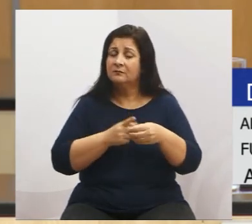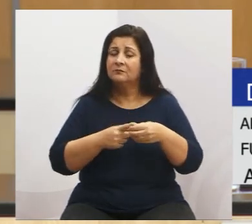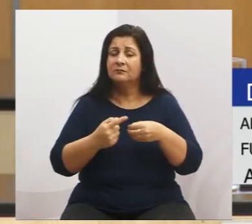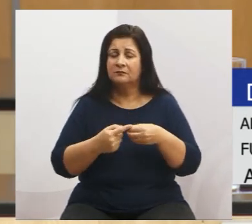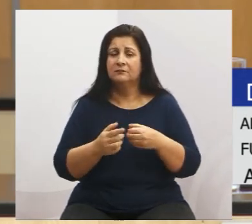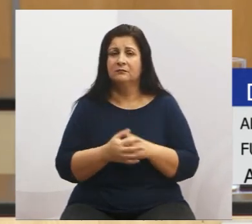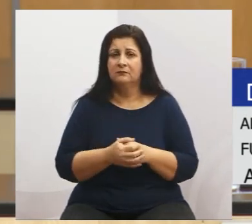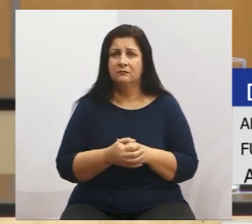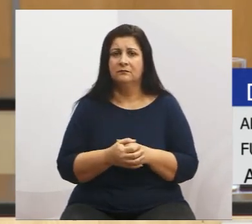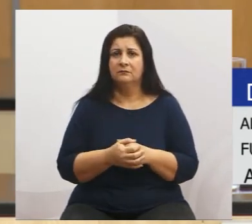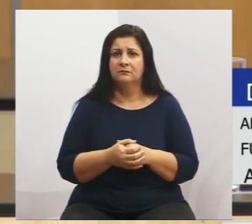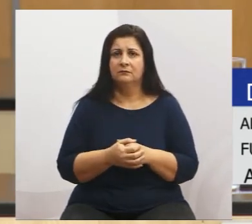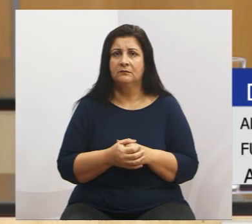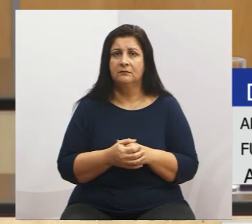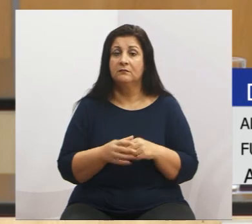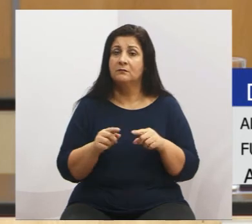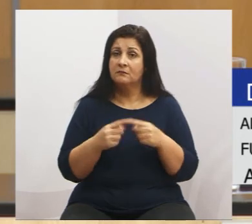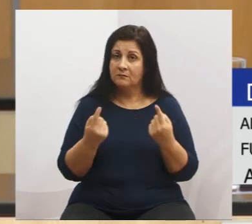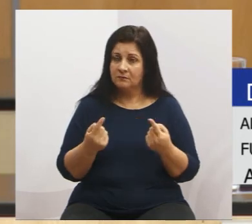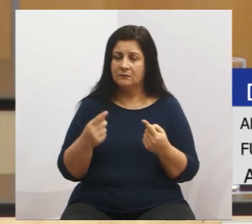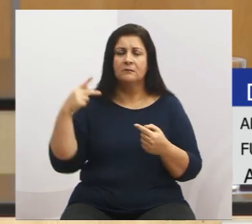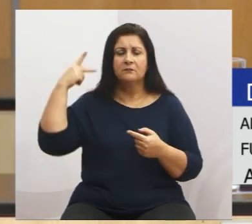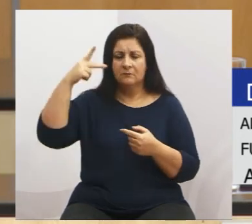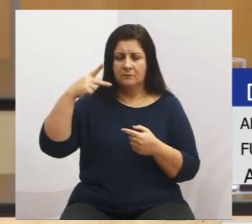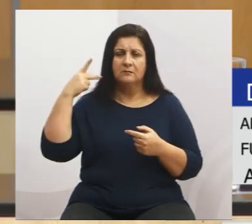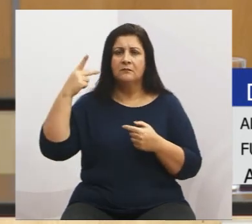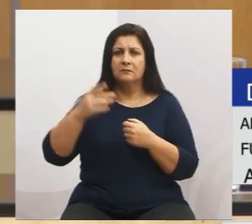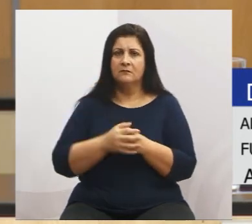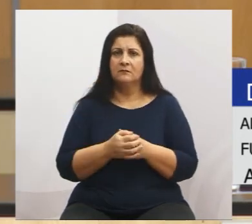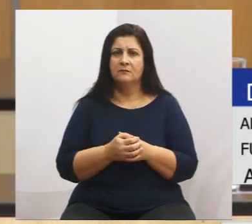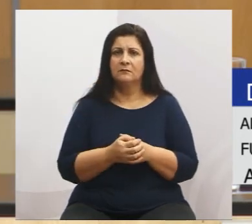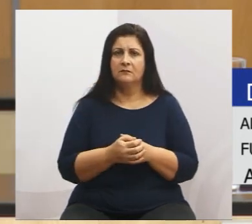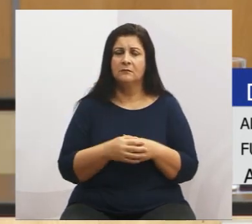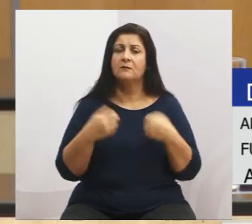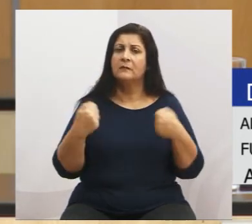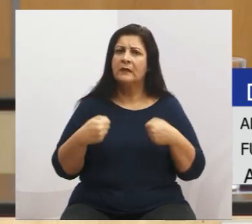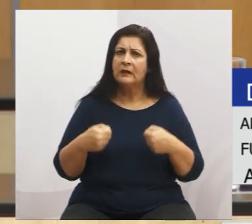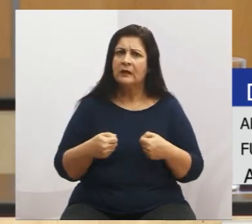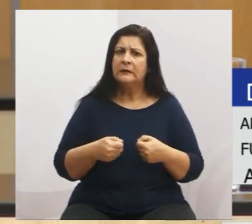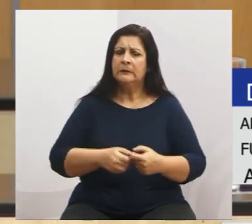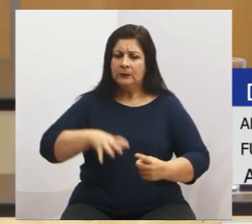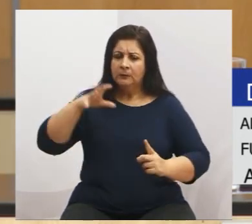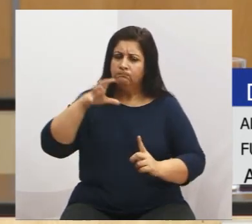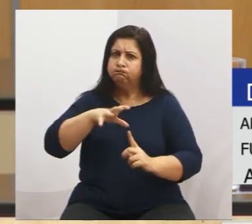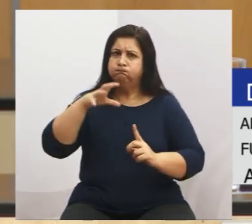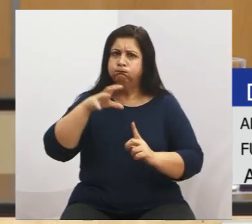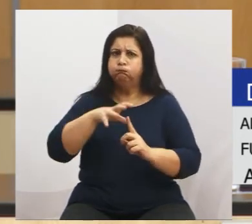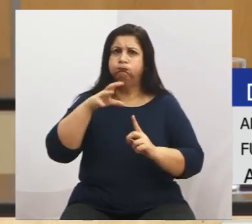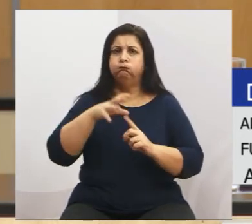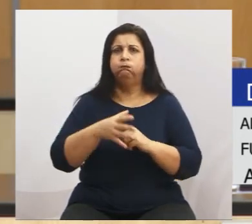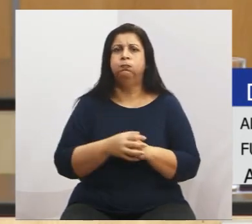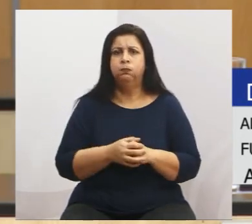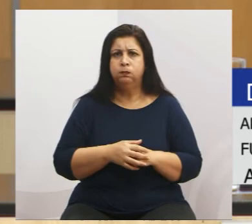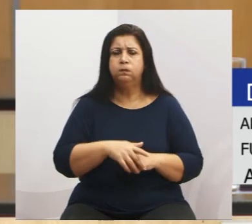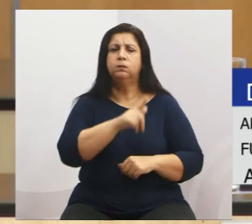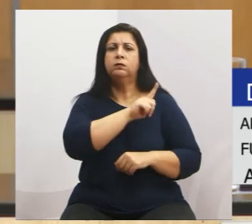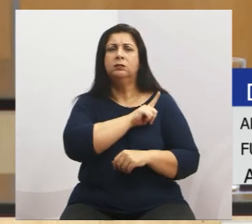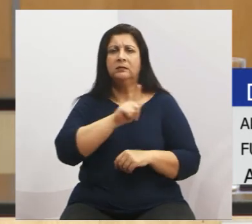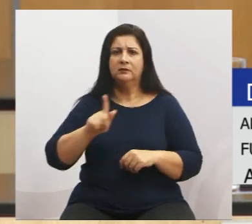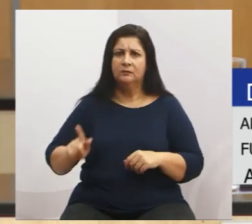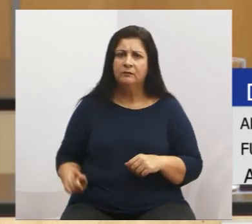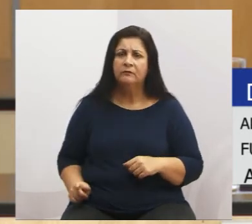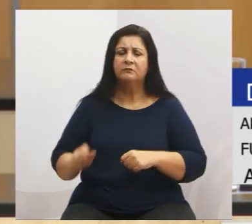nós, enquanto interlocutor da população, temos que fazer essa pressão no governo do Estado, no